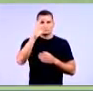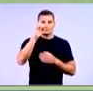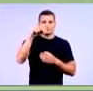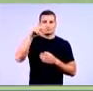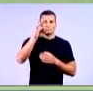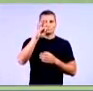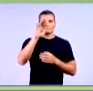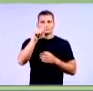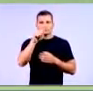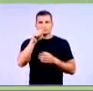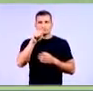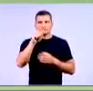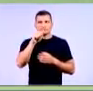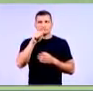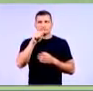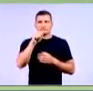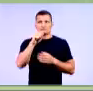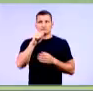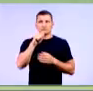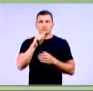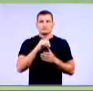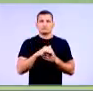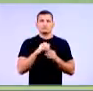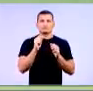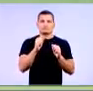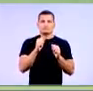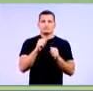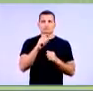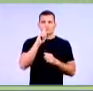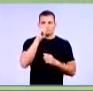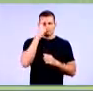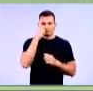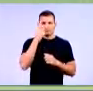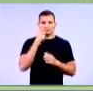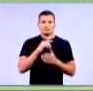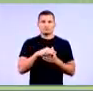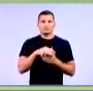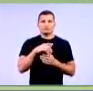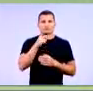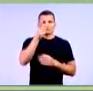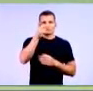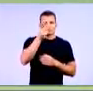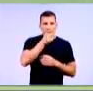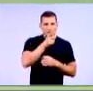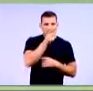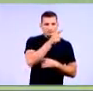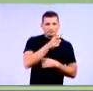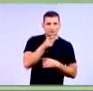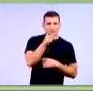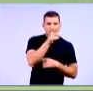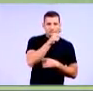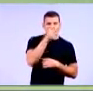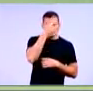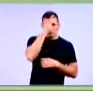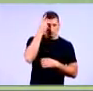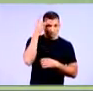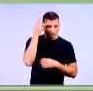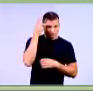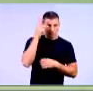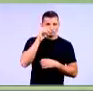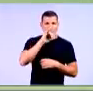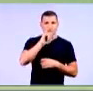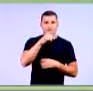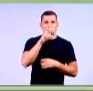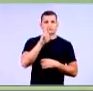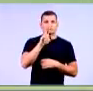E aí do criar conta, eu posso criar uma conta para a pessoa jurídica, né? Ou então eu posso criar uma